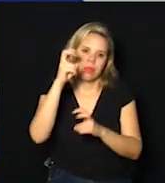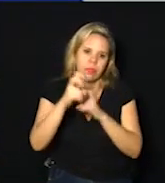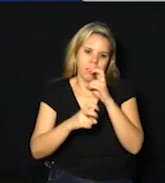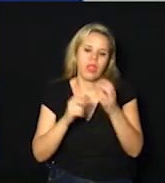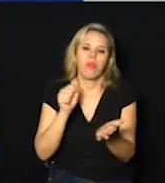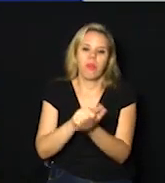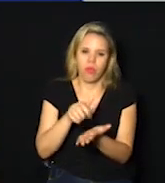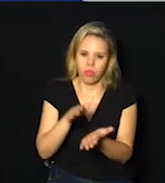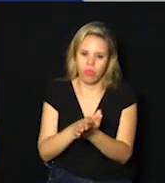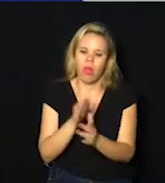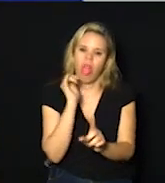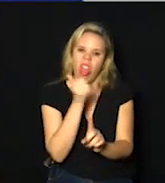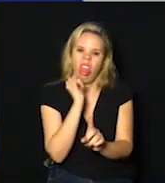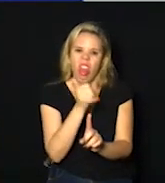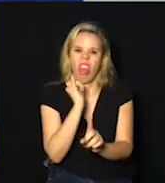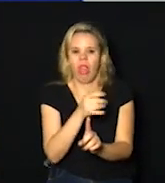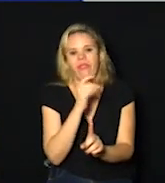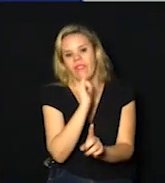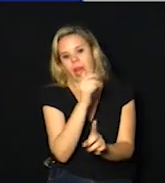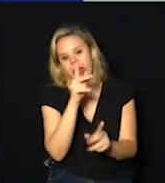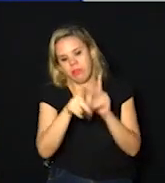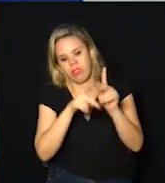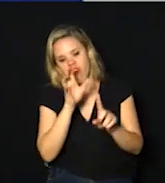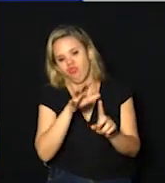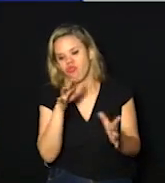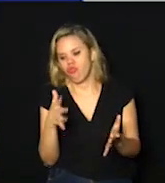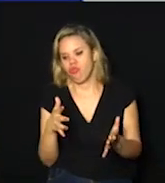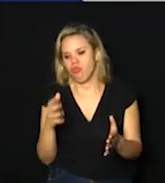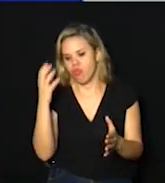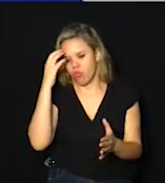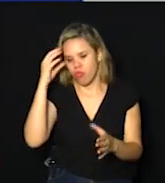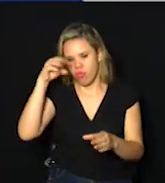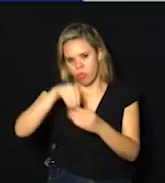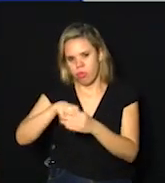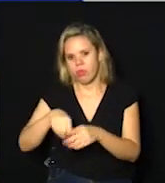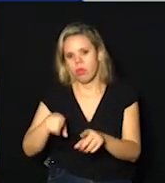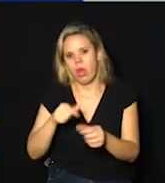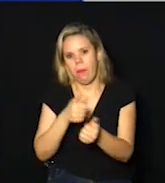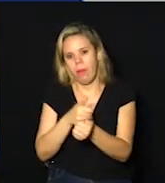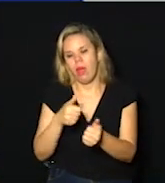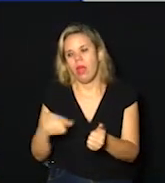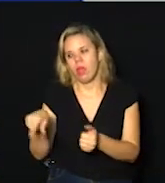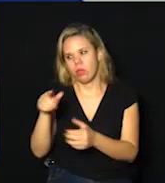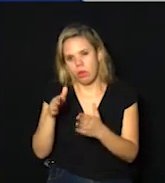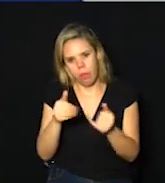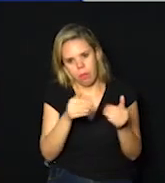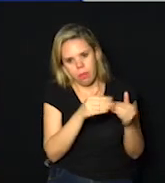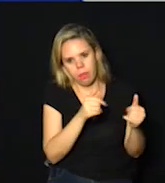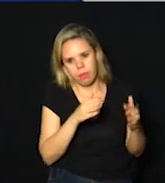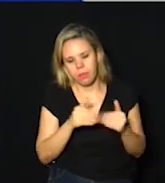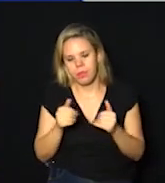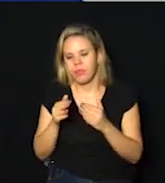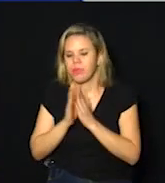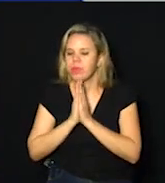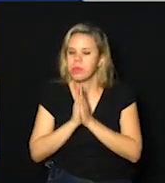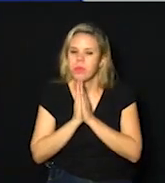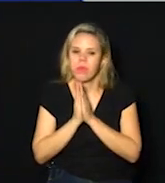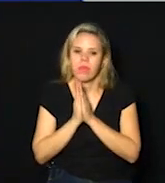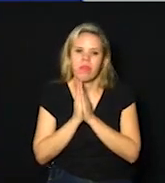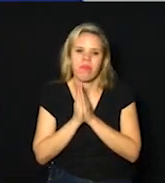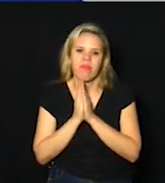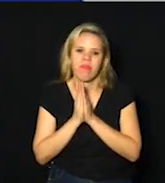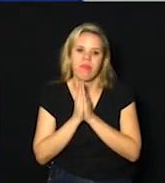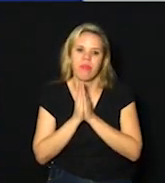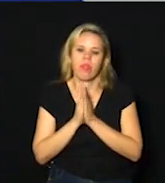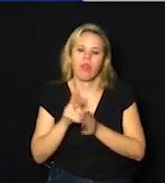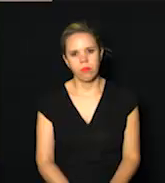multa moral, mais precisamente ali na Lagoa do Taquaral. Peço encarecidamente,